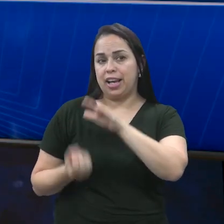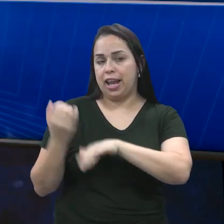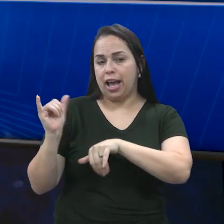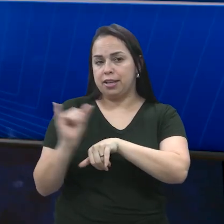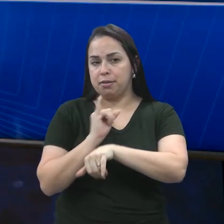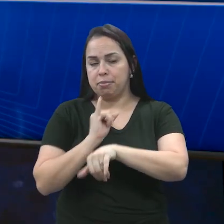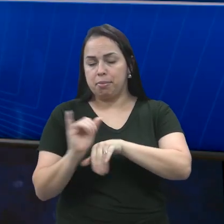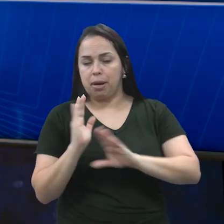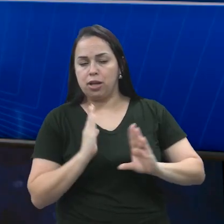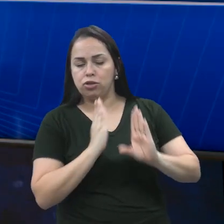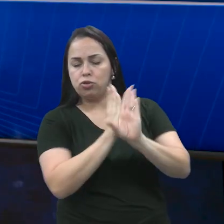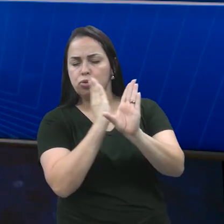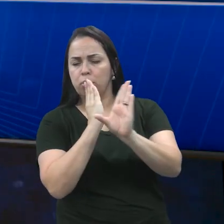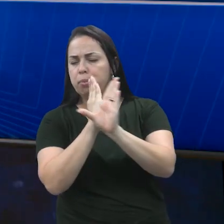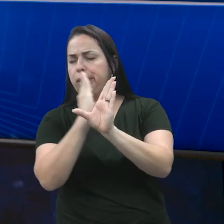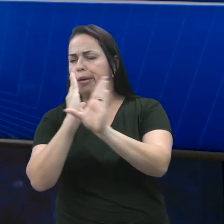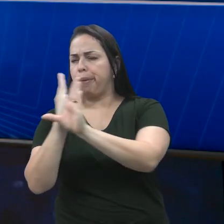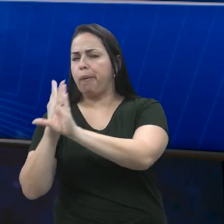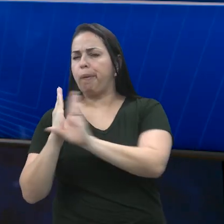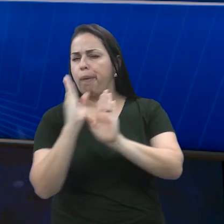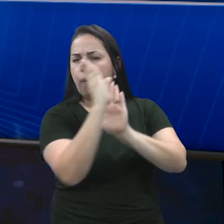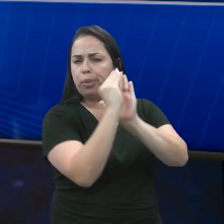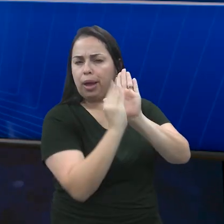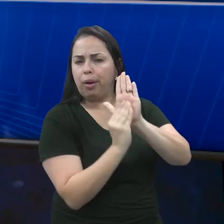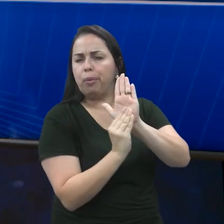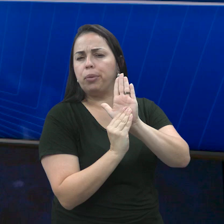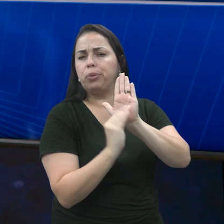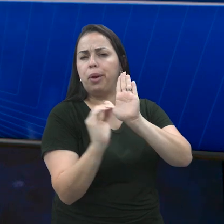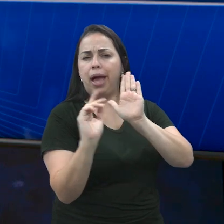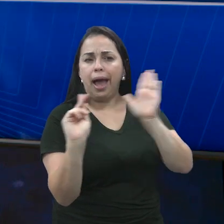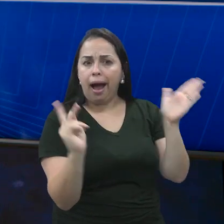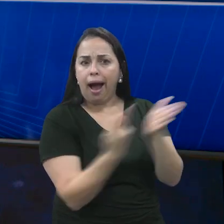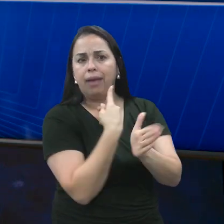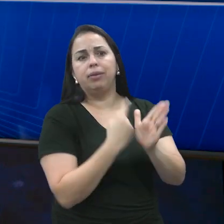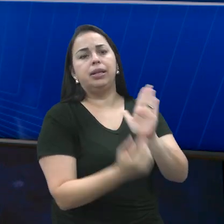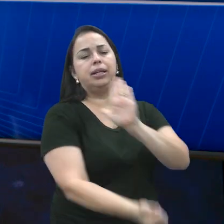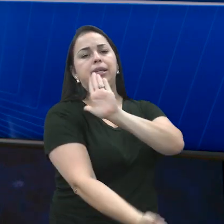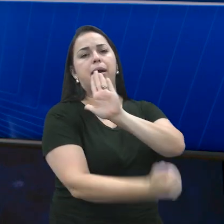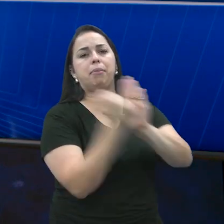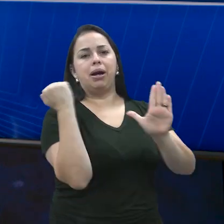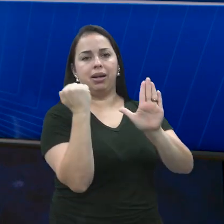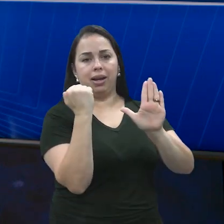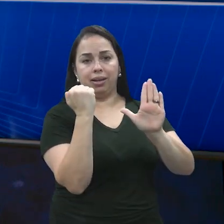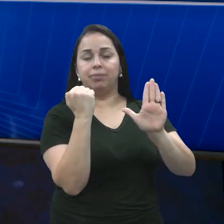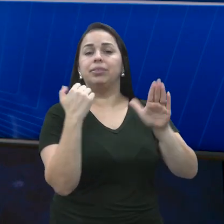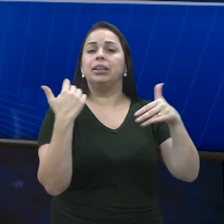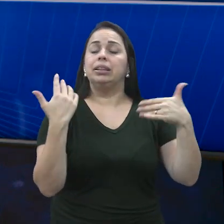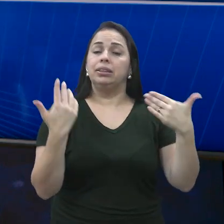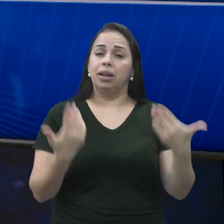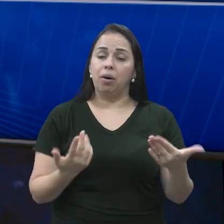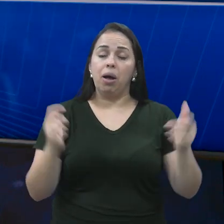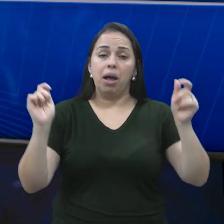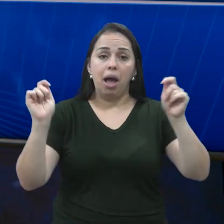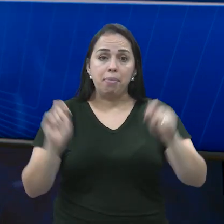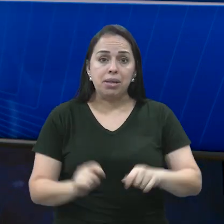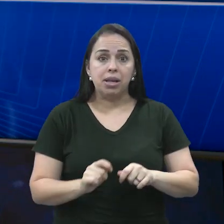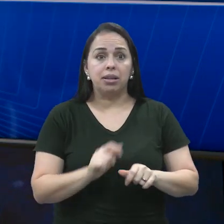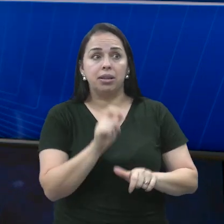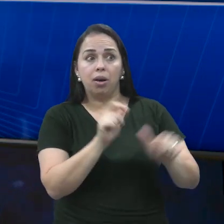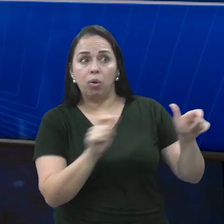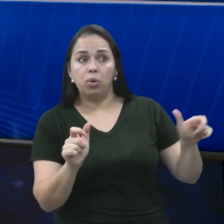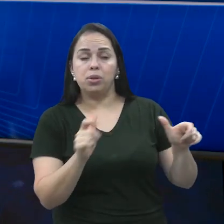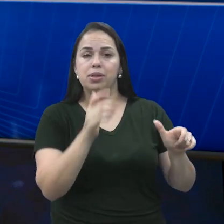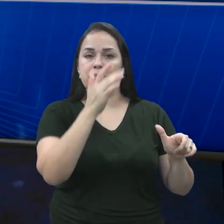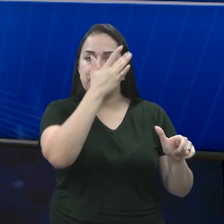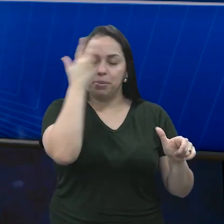para identificar esses conteúdos e removê-los antes de ter uma decisão judicial. Então é possível que os usuários